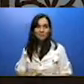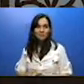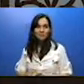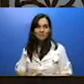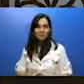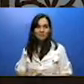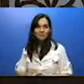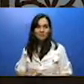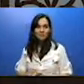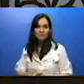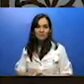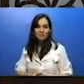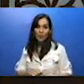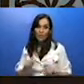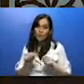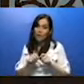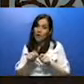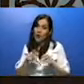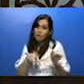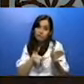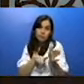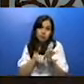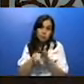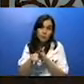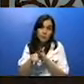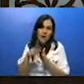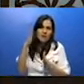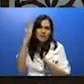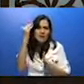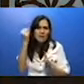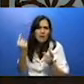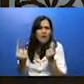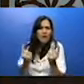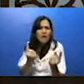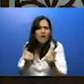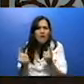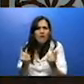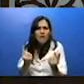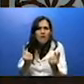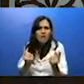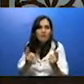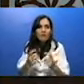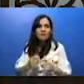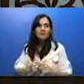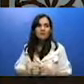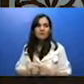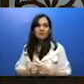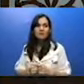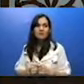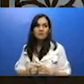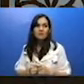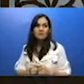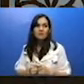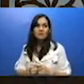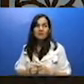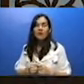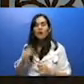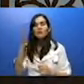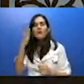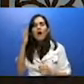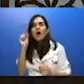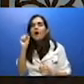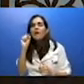saber relacionar aqui porque lá no parque do peão nós temos também a praça de alimentação então é para criança saber